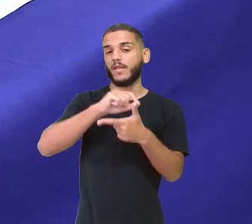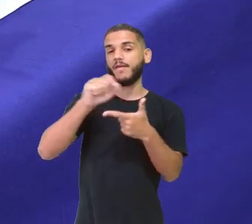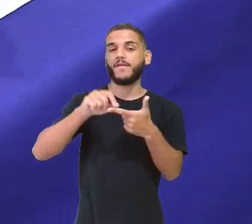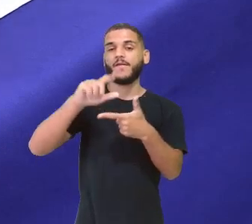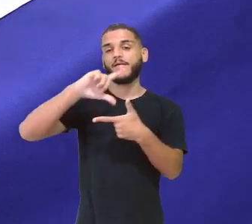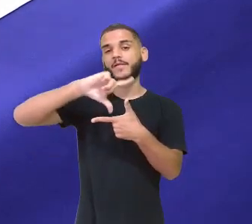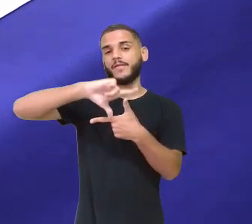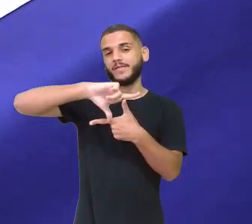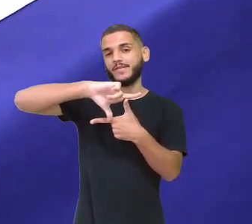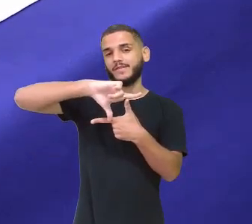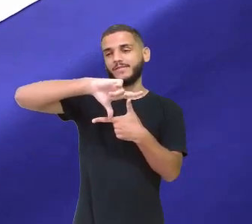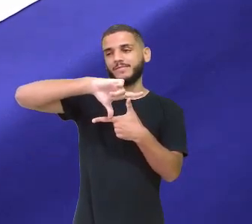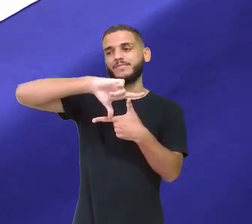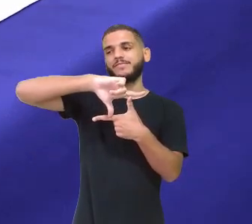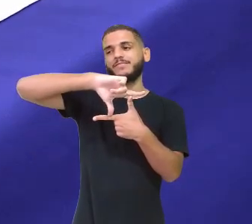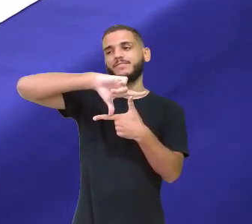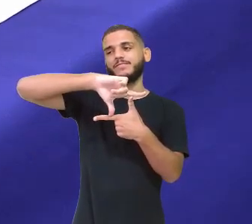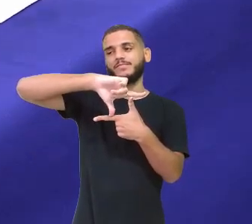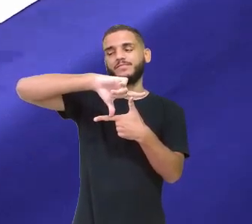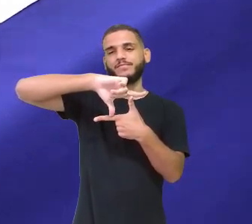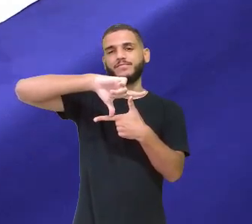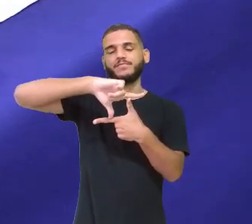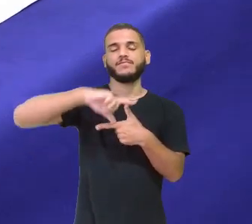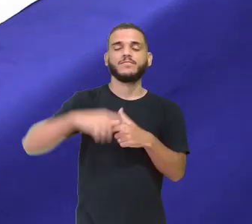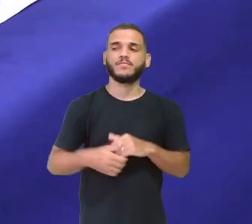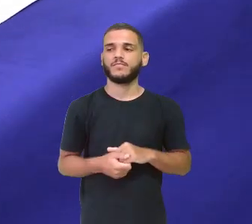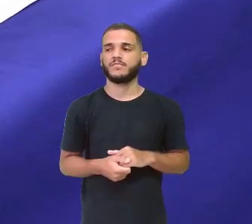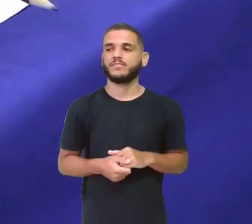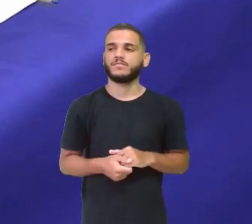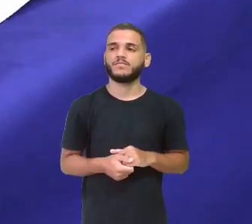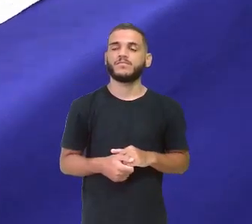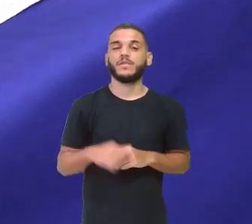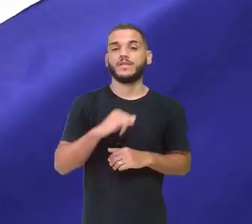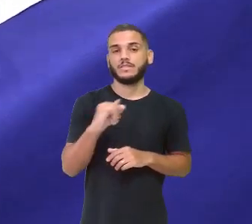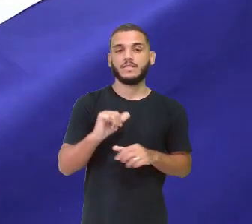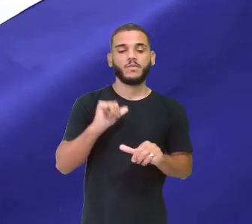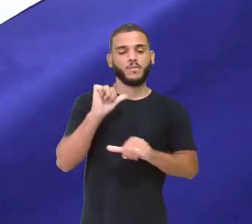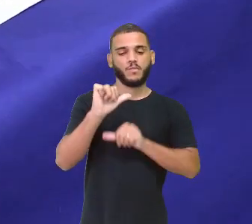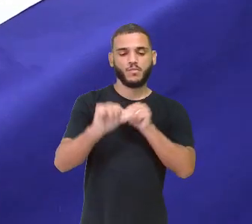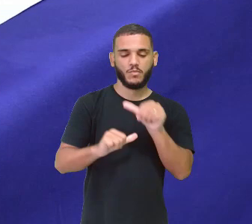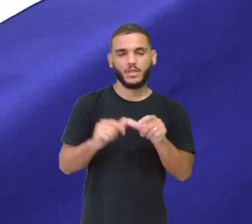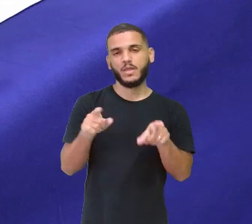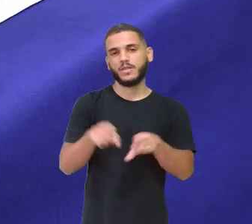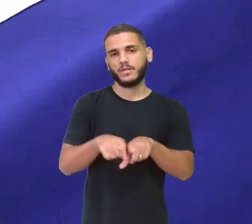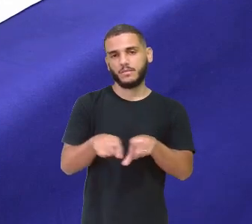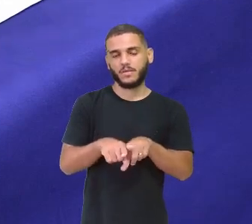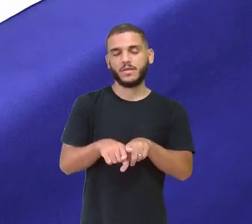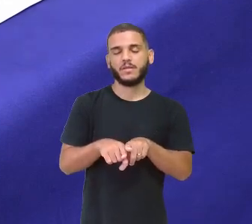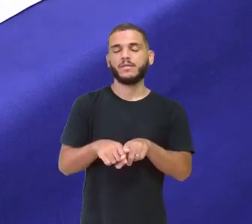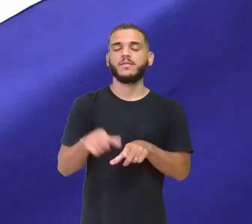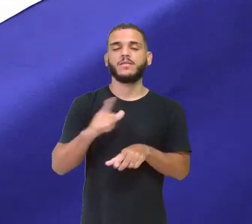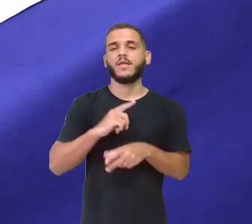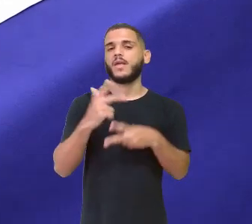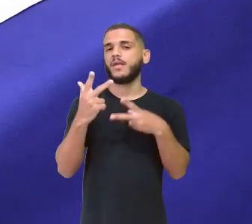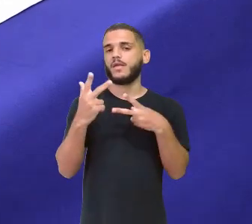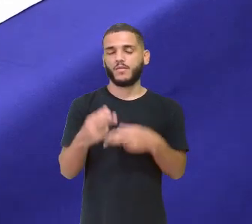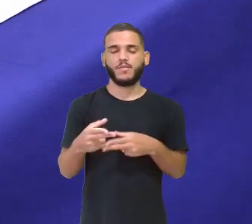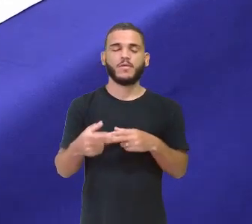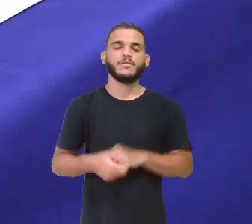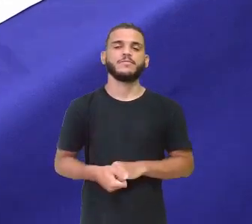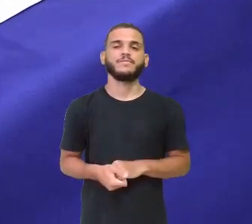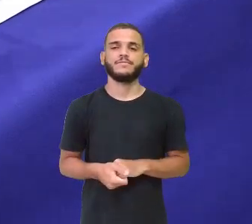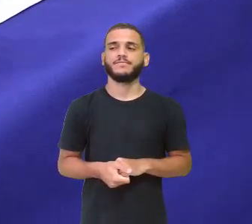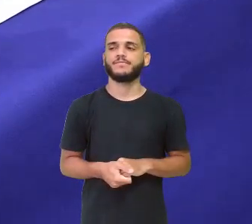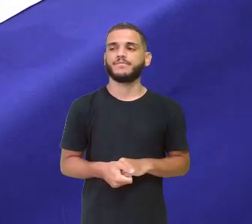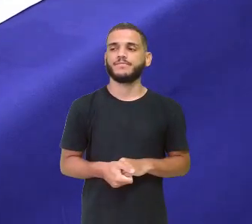quadradas. Então, olha aqui, ó. Essa é a minha face. Se eu girar aqui o dado de novo, eu vou ter outra face, o cubo, né? E eu vou